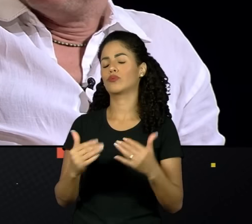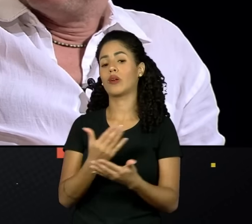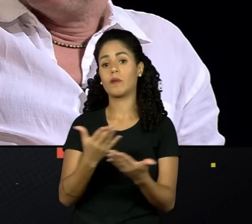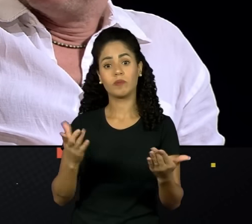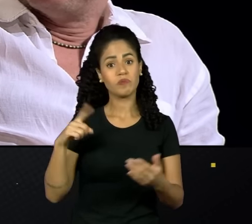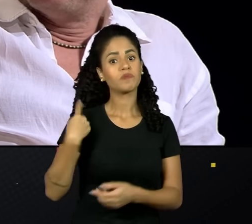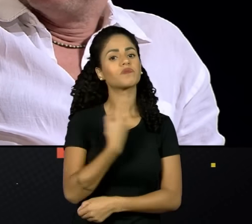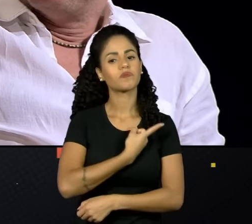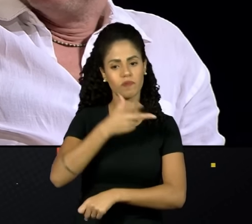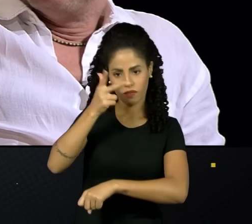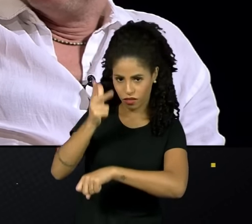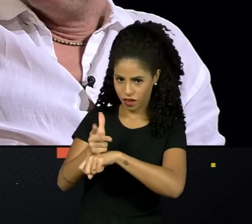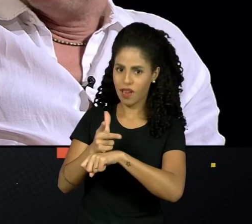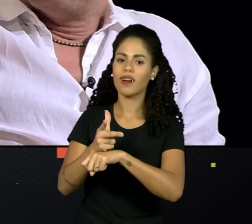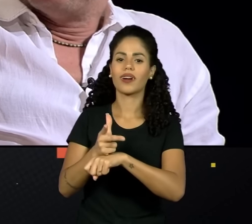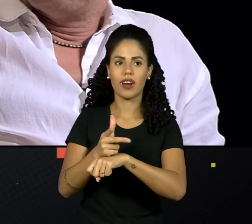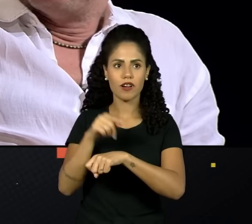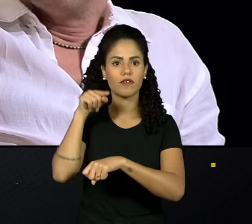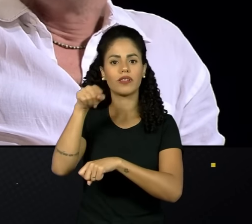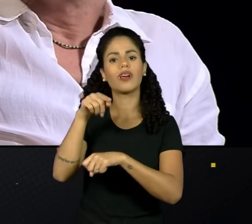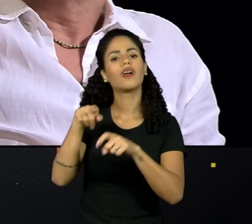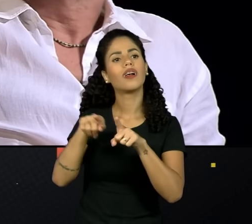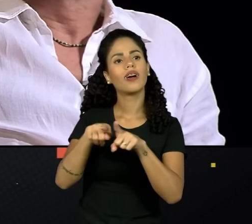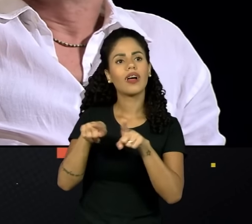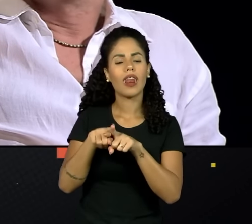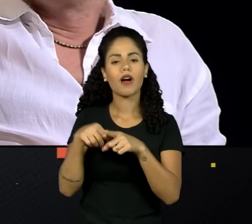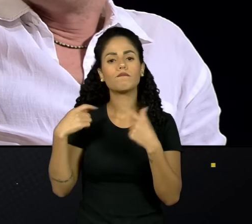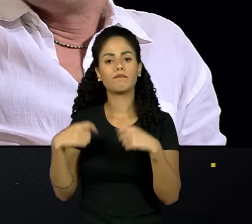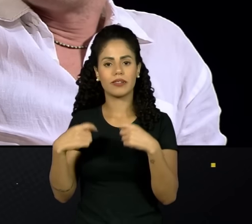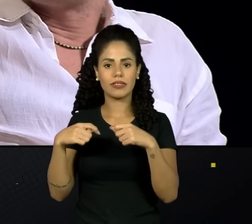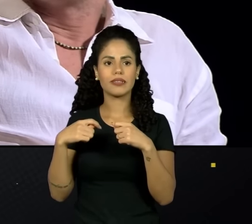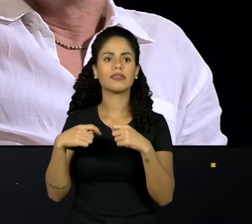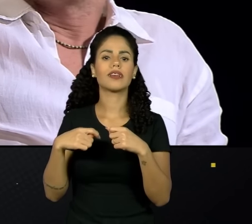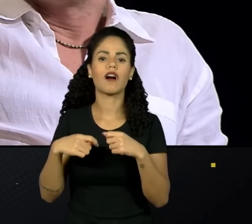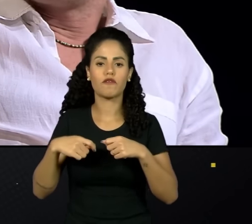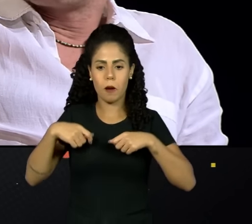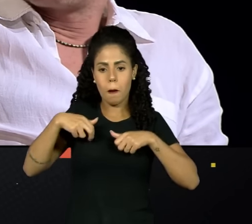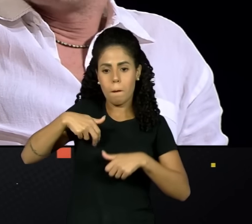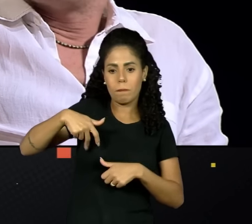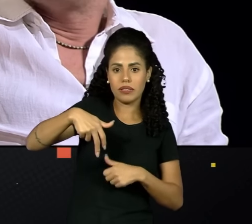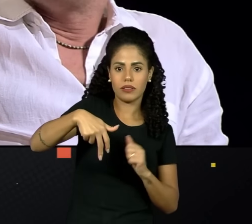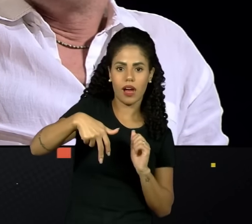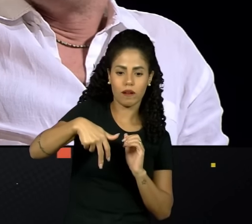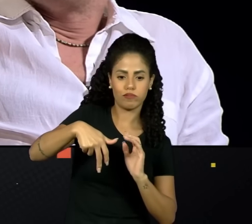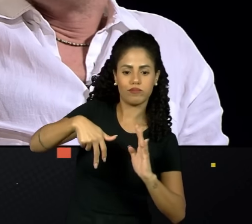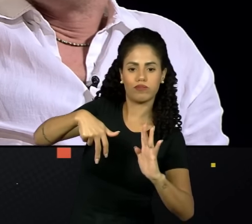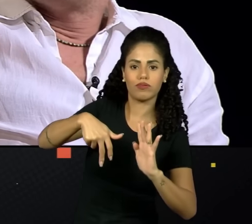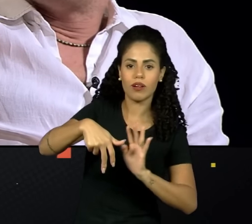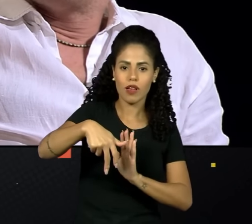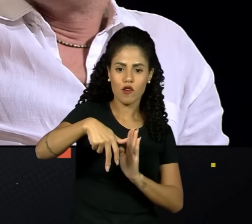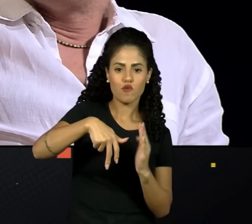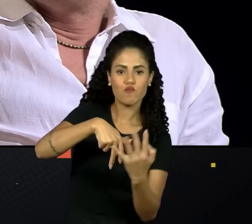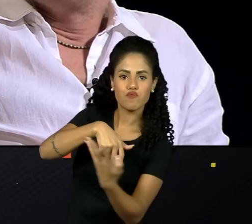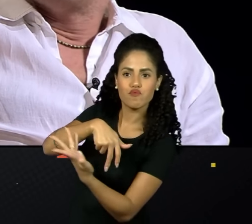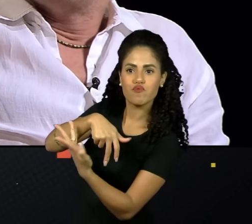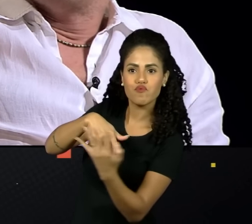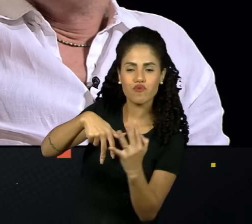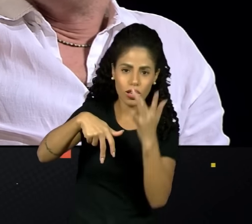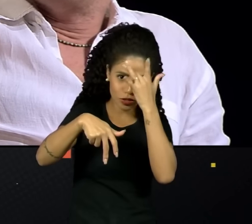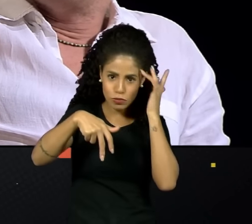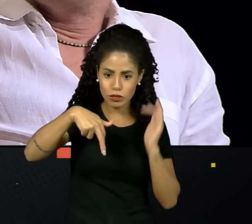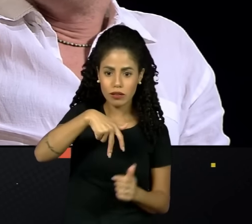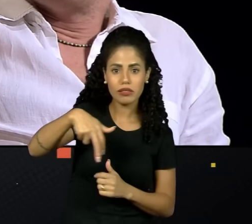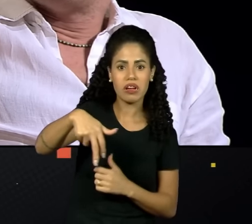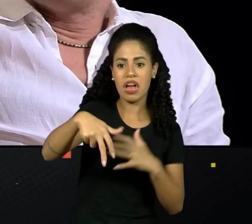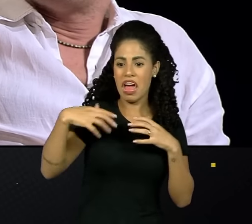gente gravava as cenas lá no Belenzinho Eu lembro que tinha que fazer cordão de isolamento para ele poder se locomover porque as pessoas rasgavam a roupa dele